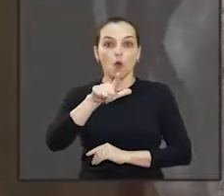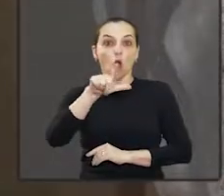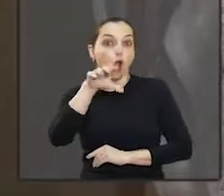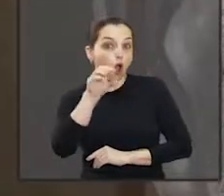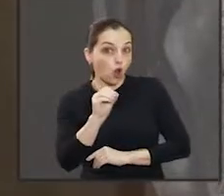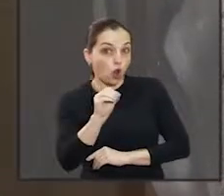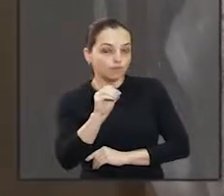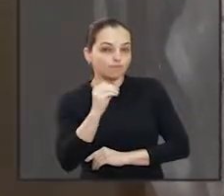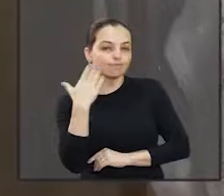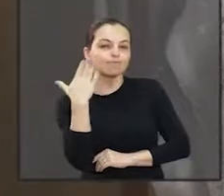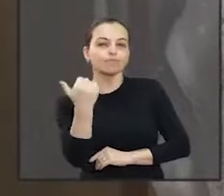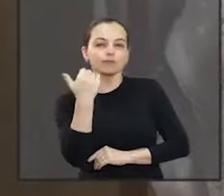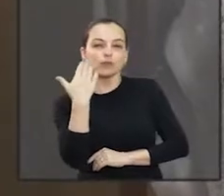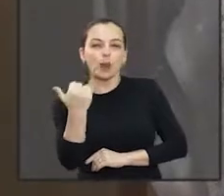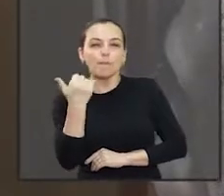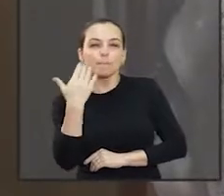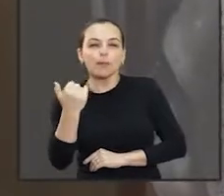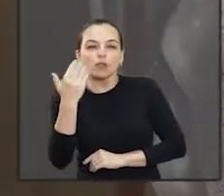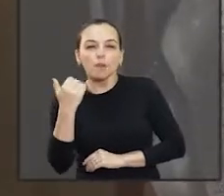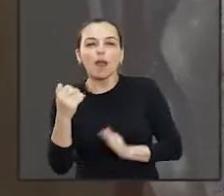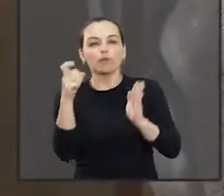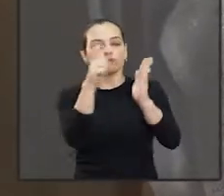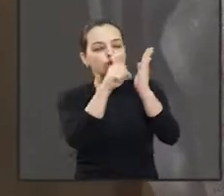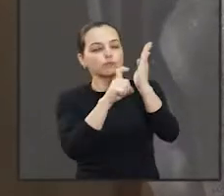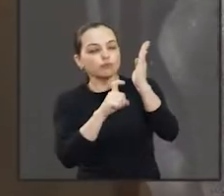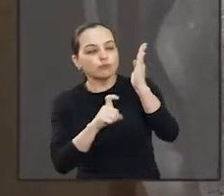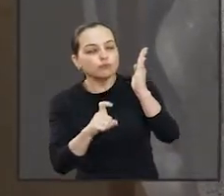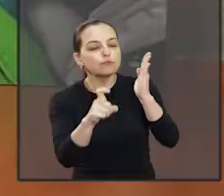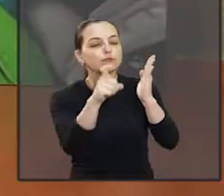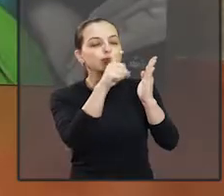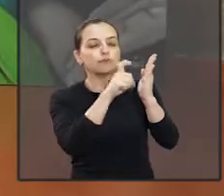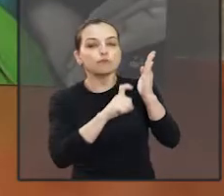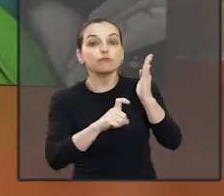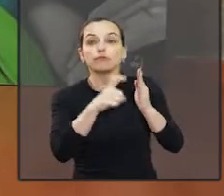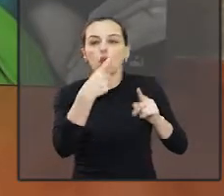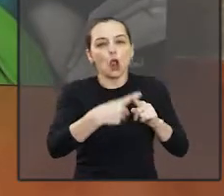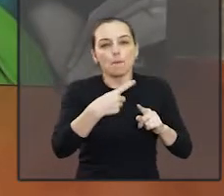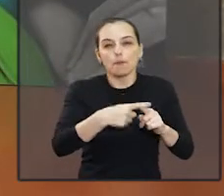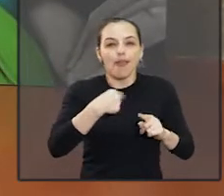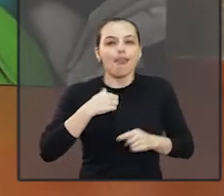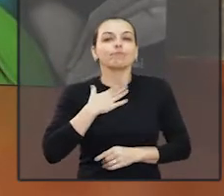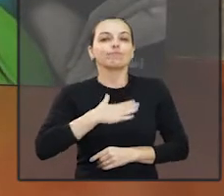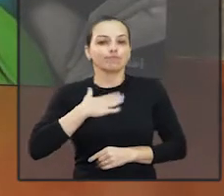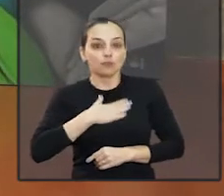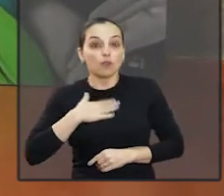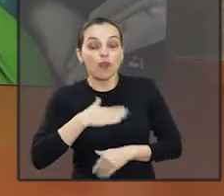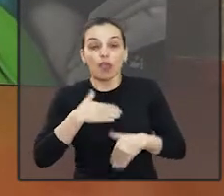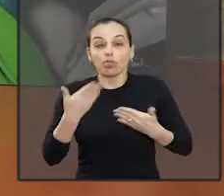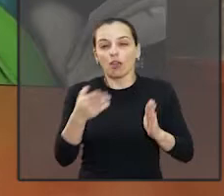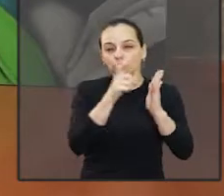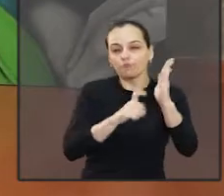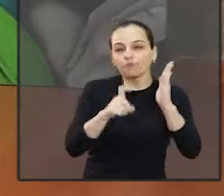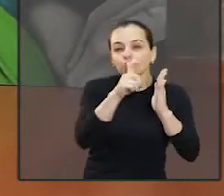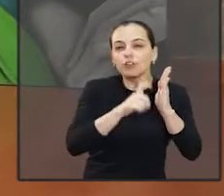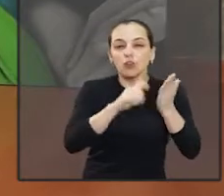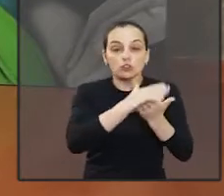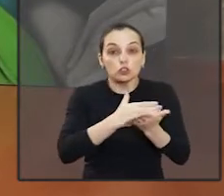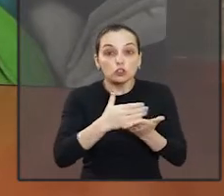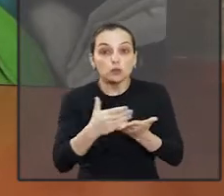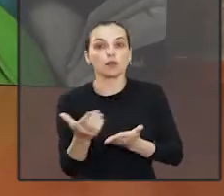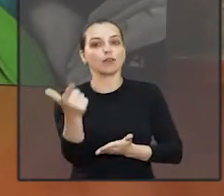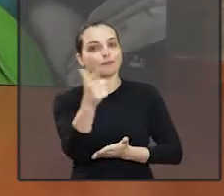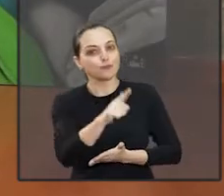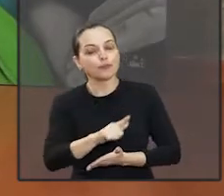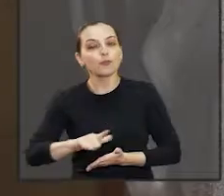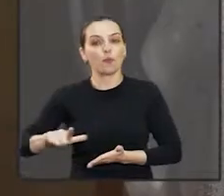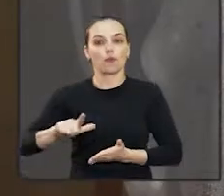Foi onde um camarada meu que estava querendo começar a fazer grafite me convidou para pintar, ele já sabia que eu já tinha feito algumas vezes e